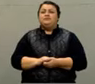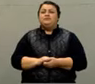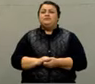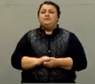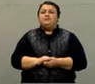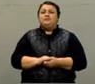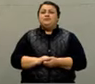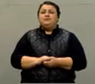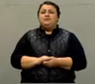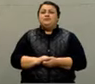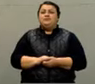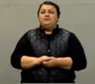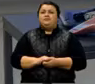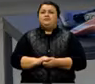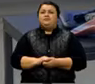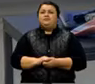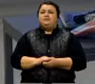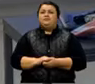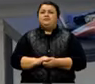Aqui.